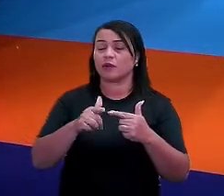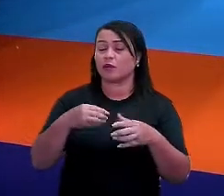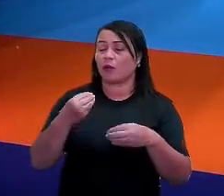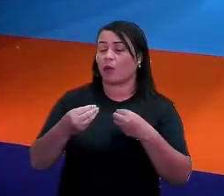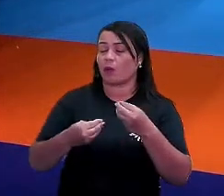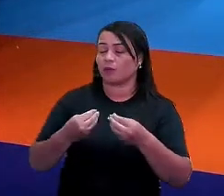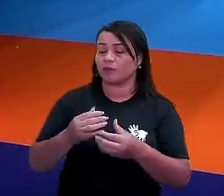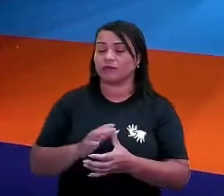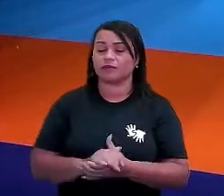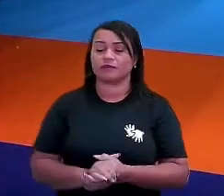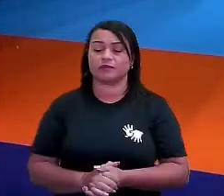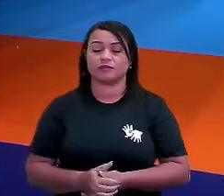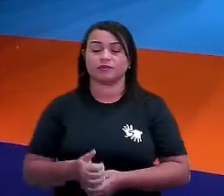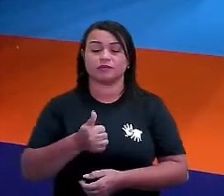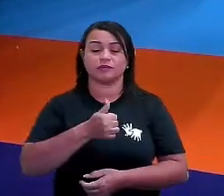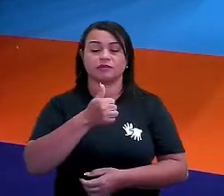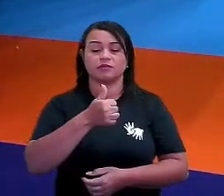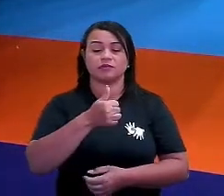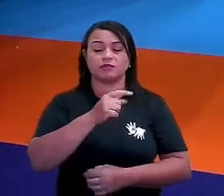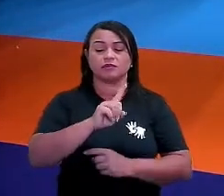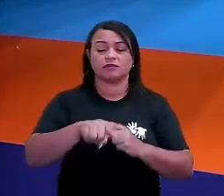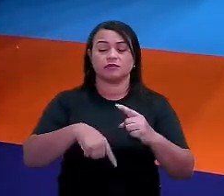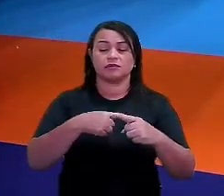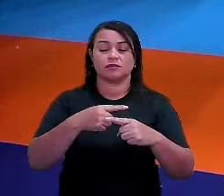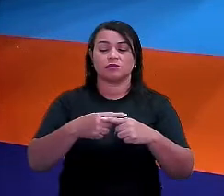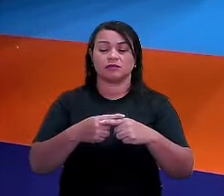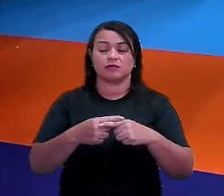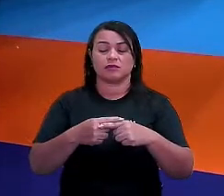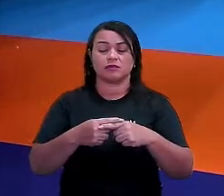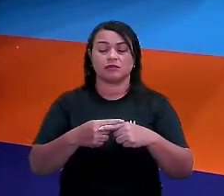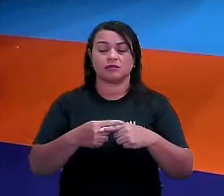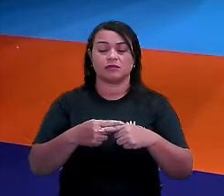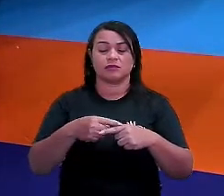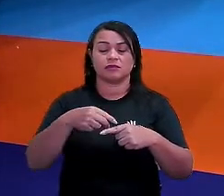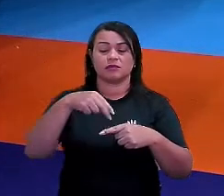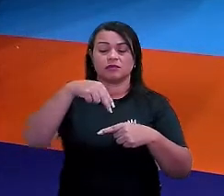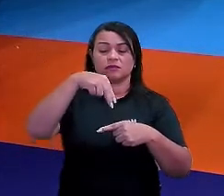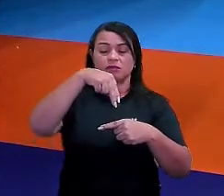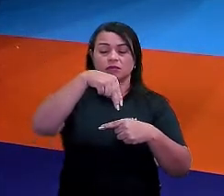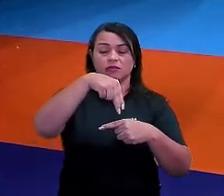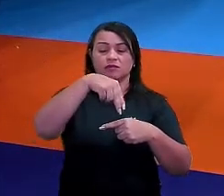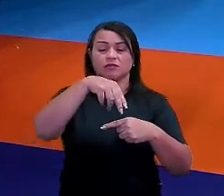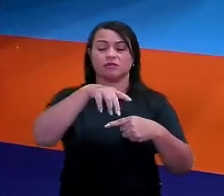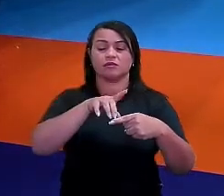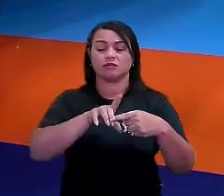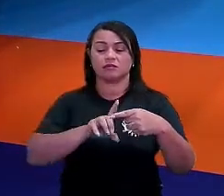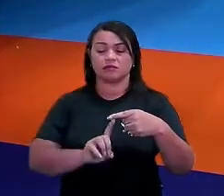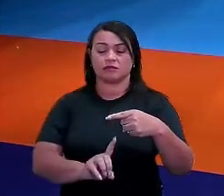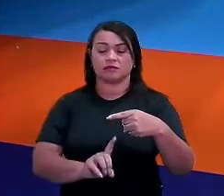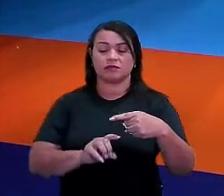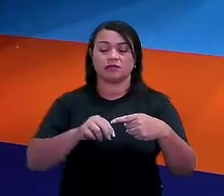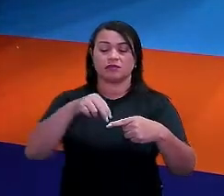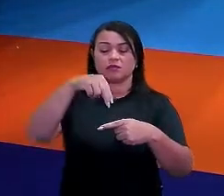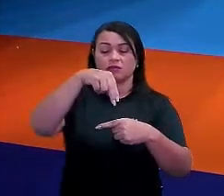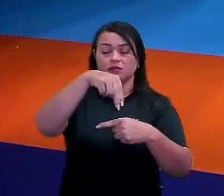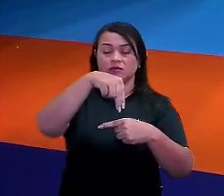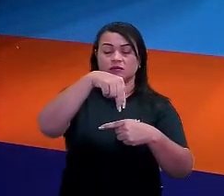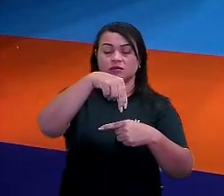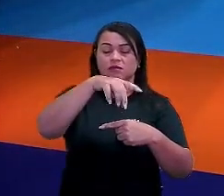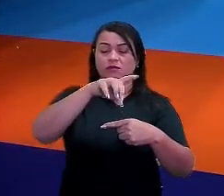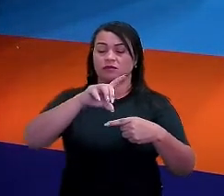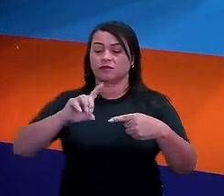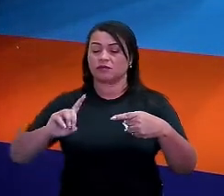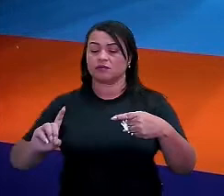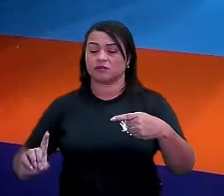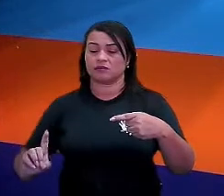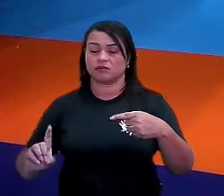precisa fazer? Primeiro, multiplicamos o numerador do dividendo pelo denominador do divisor.